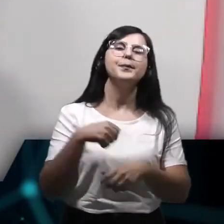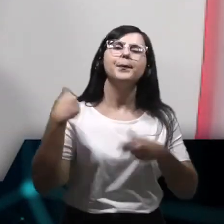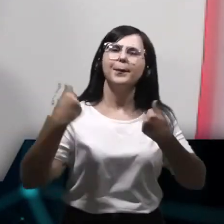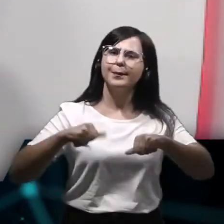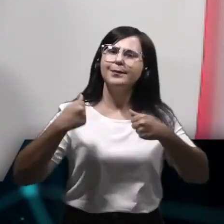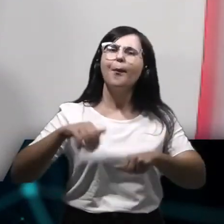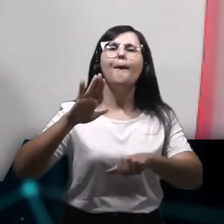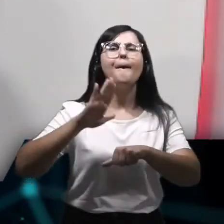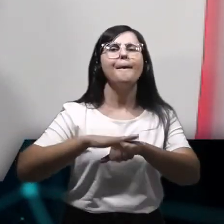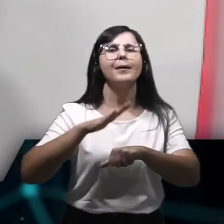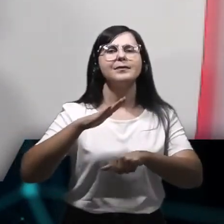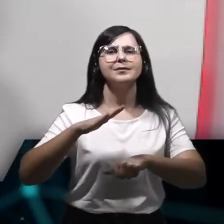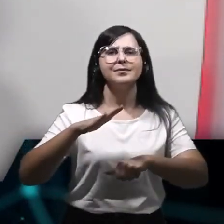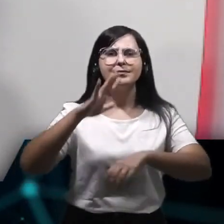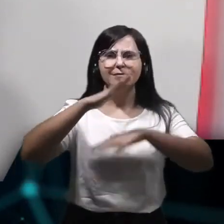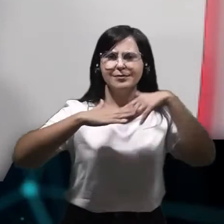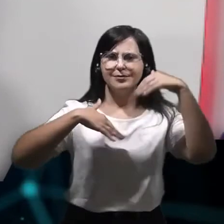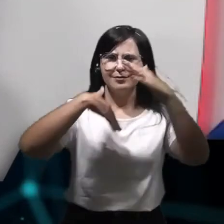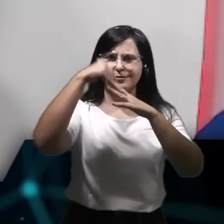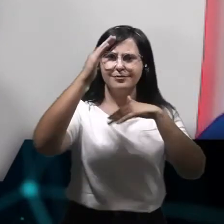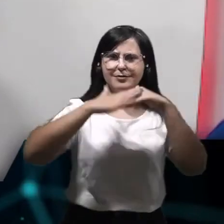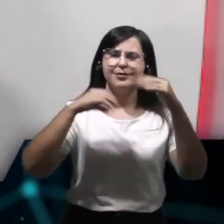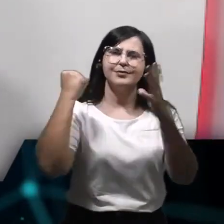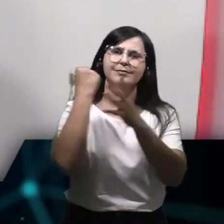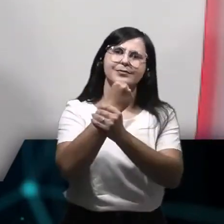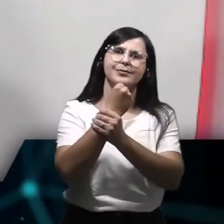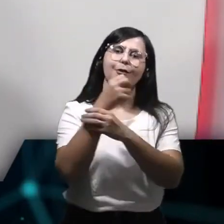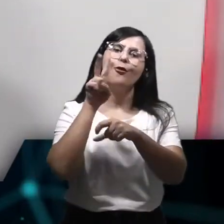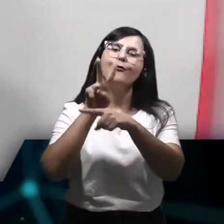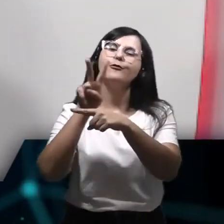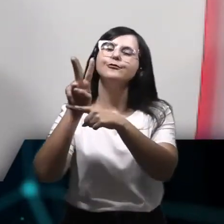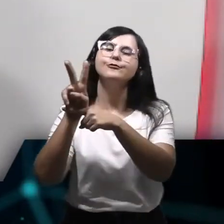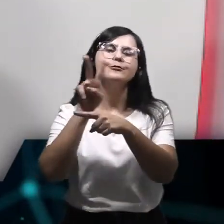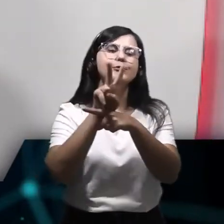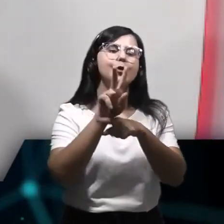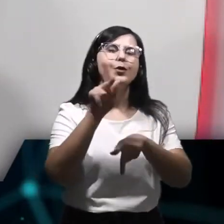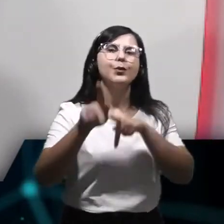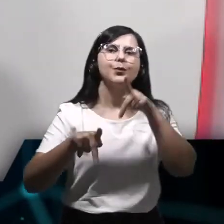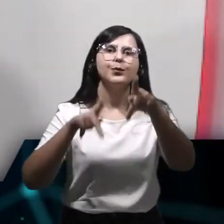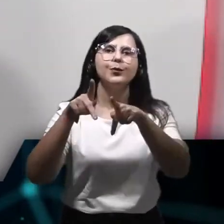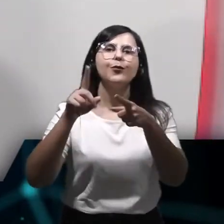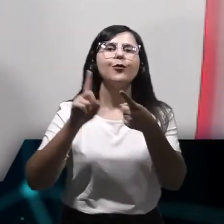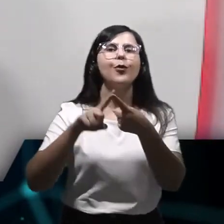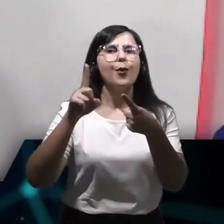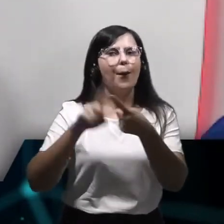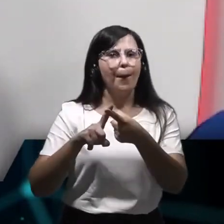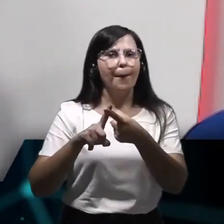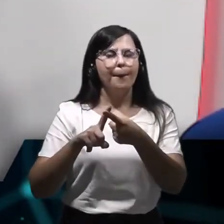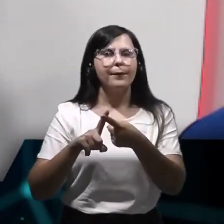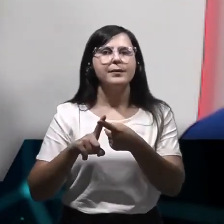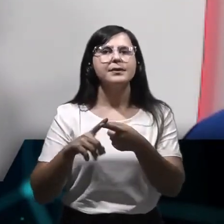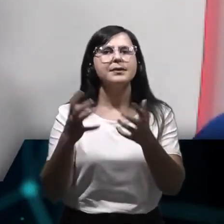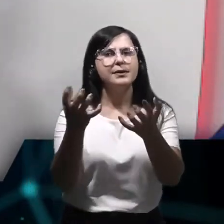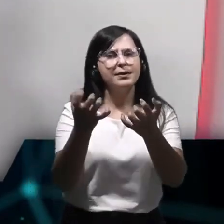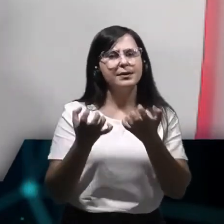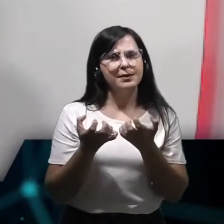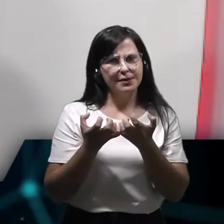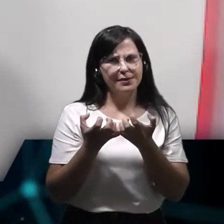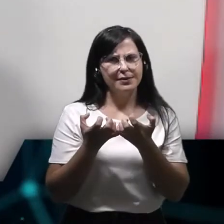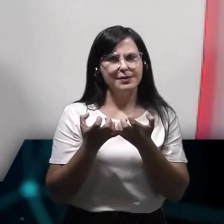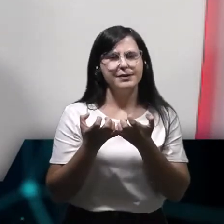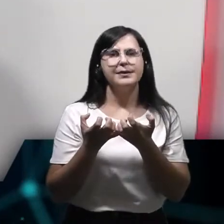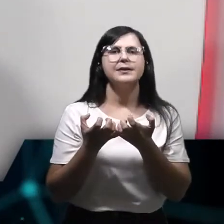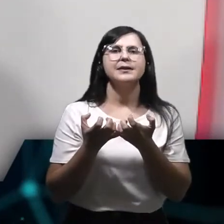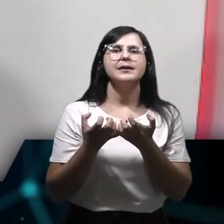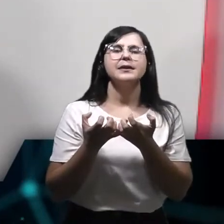agentes, tá certo? De segurança da Guarda Municipal. E também fazer uma paridade de gênero, certo? Porque meu plano de governo